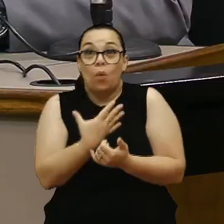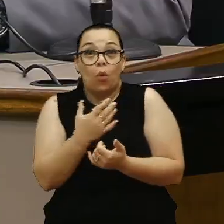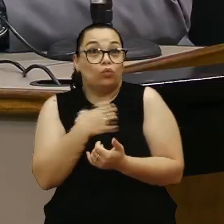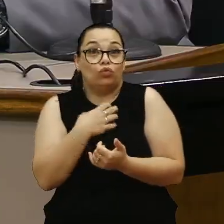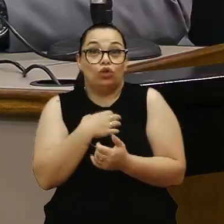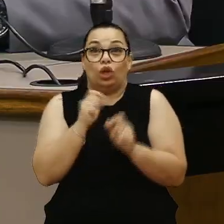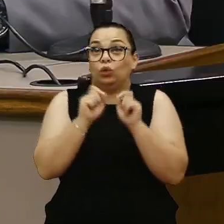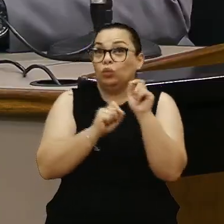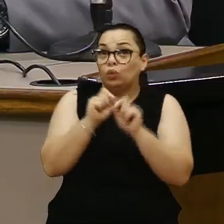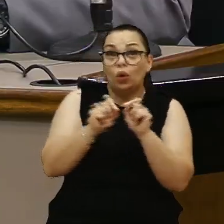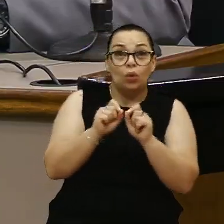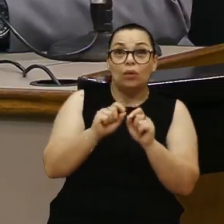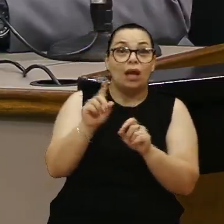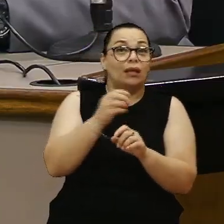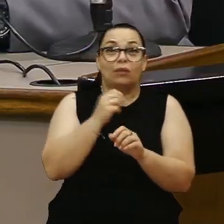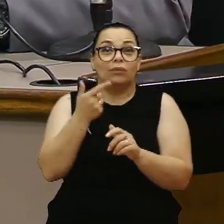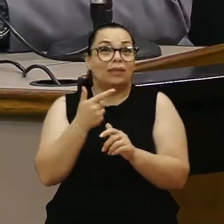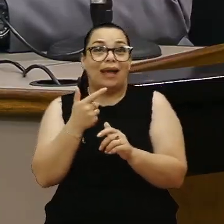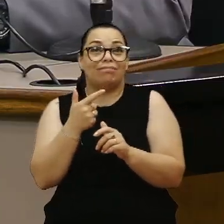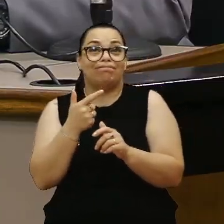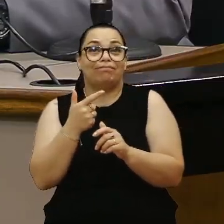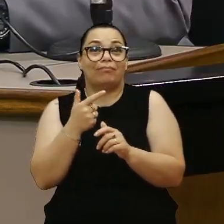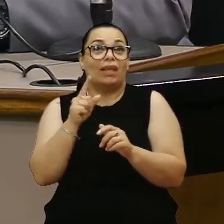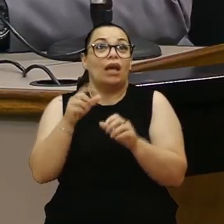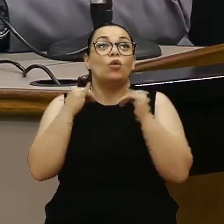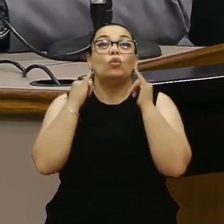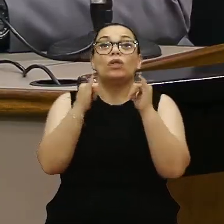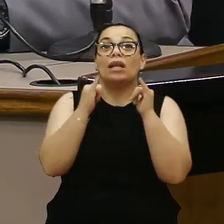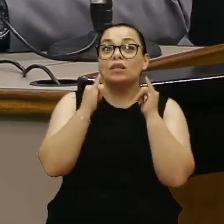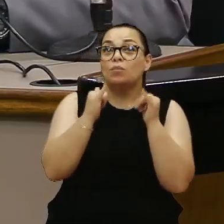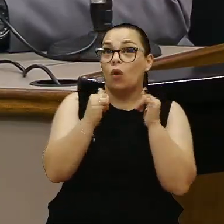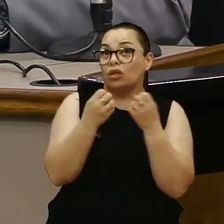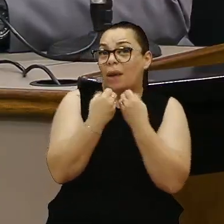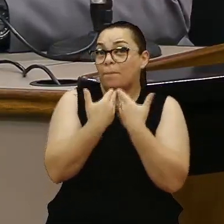jeito que está, que não está contento o transporte